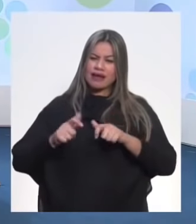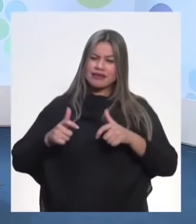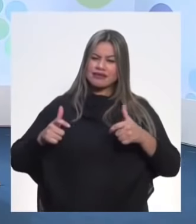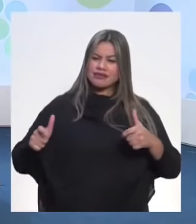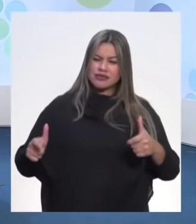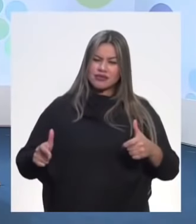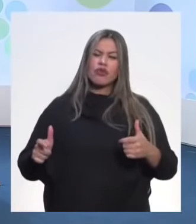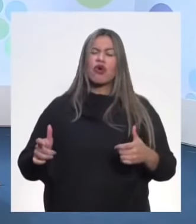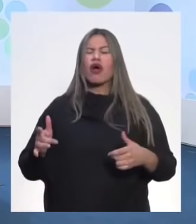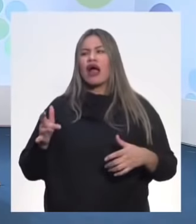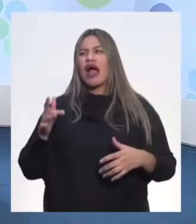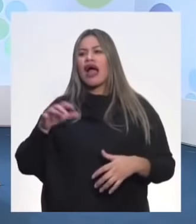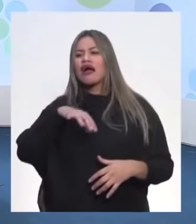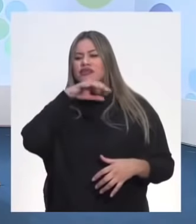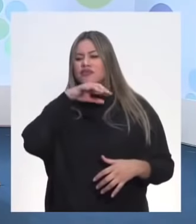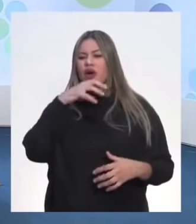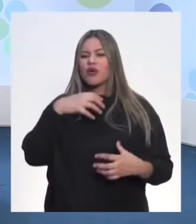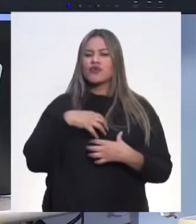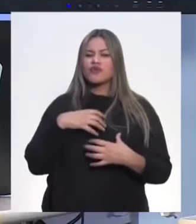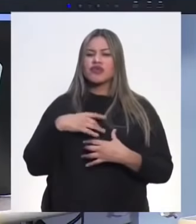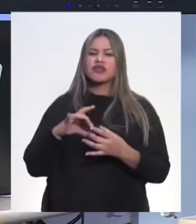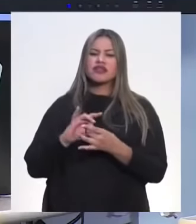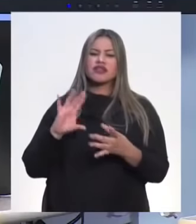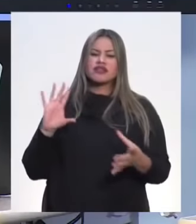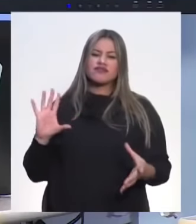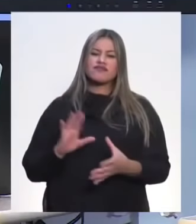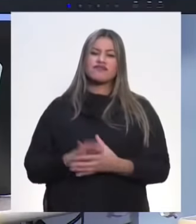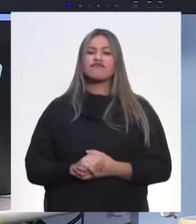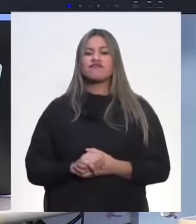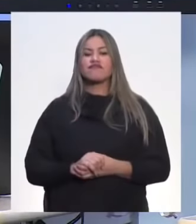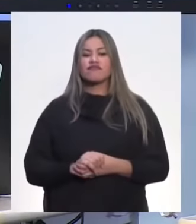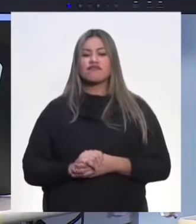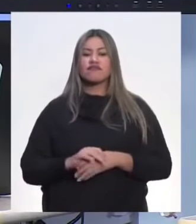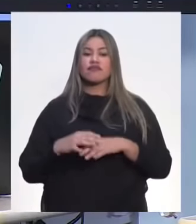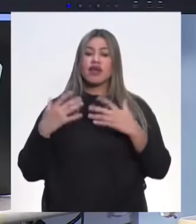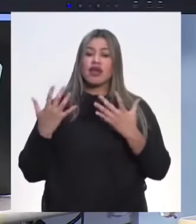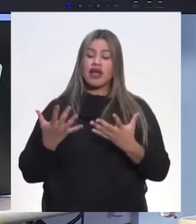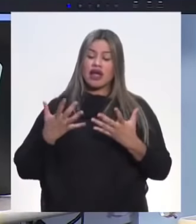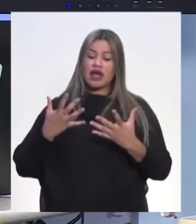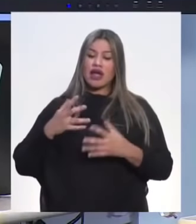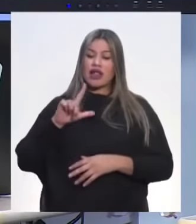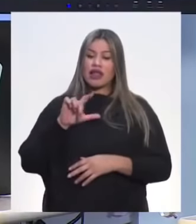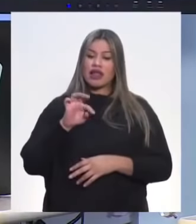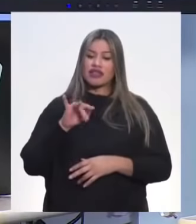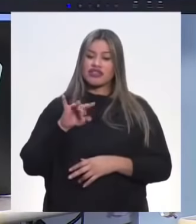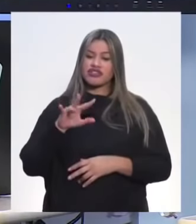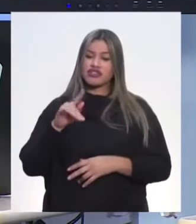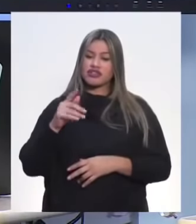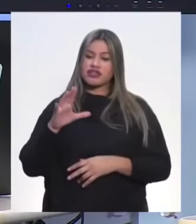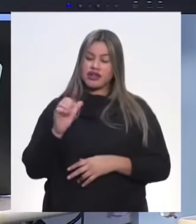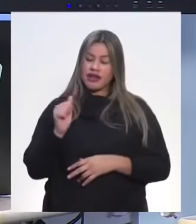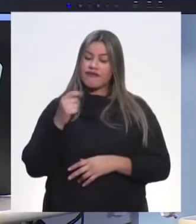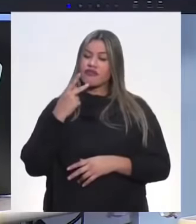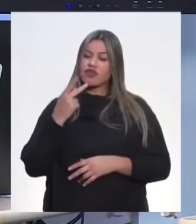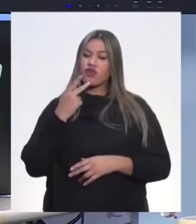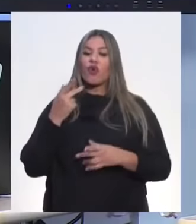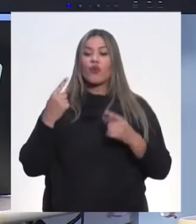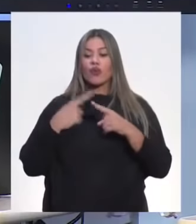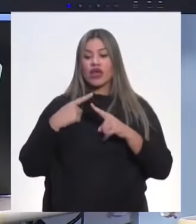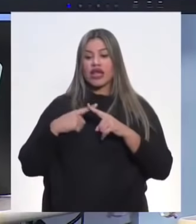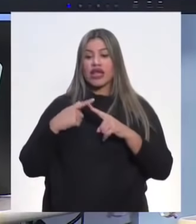liberdade, acho que era isso que ele queria falar. A Letícia colocou, porque agora eles estão livres no lugar que sempre foi deles. É mais ou menos a análise que a gente estava fazendo do lar